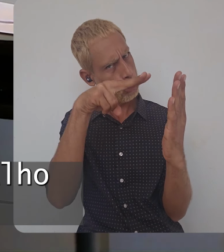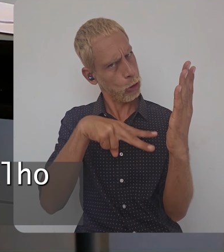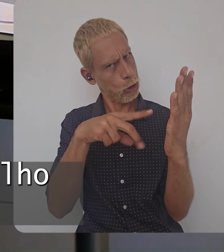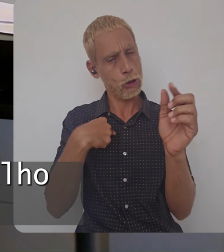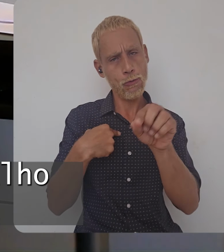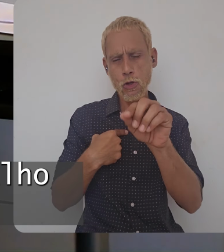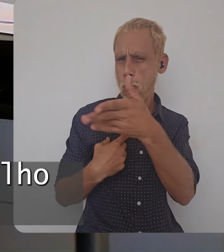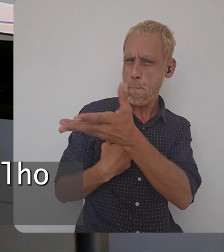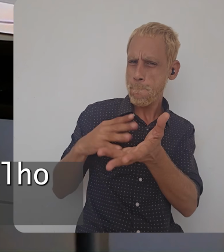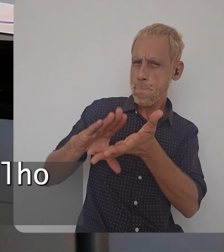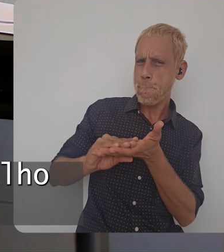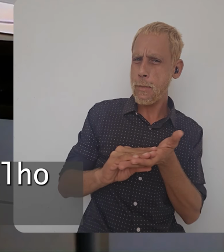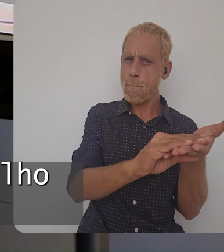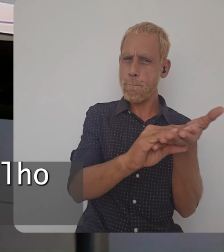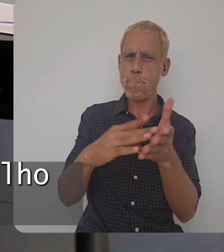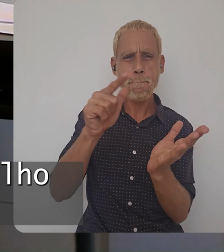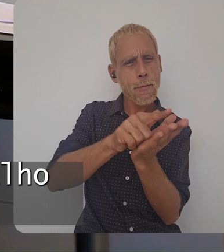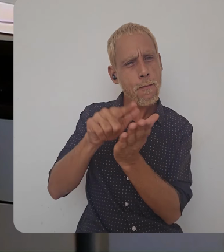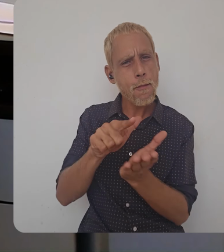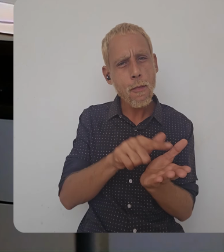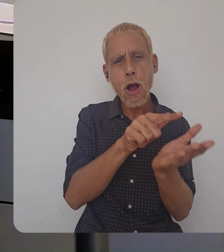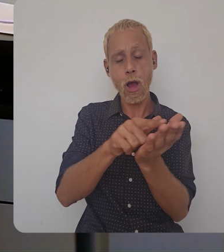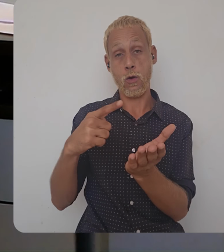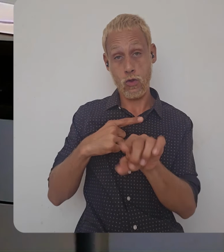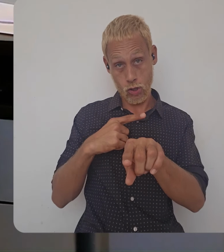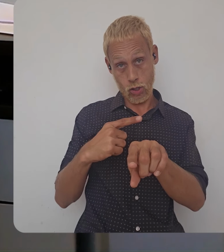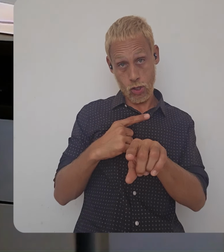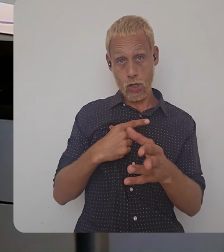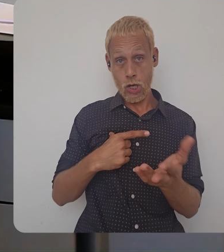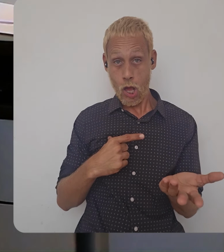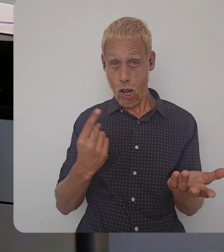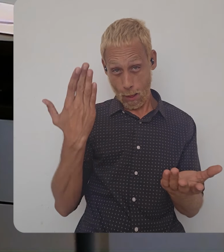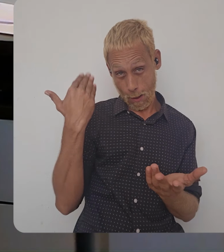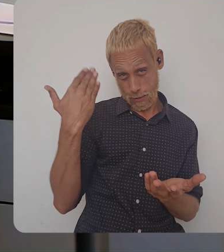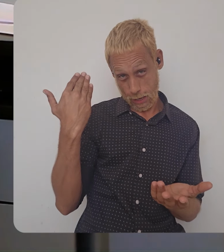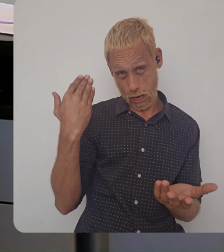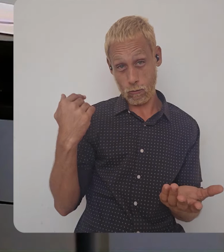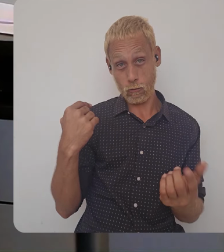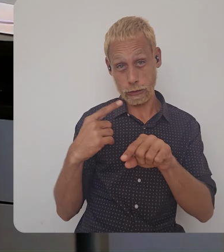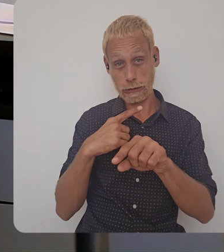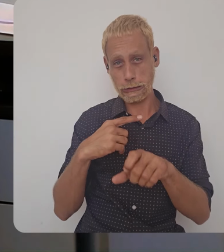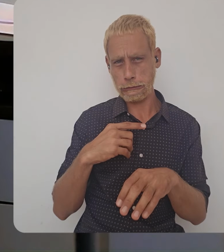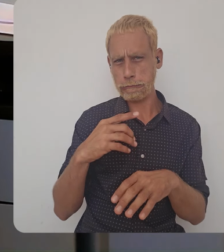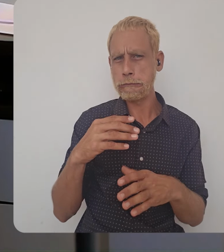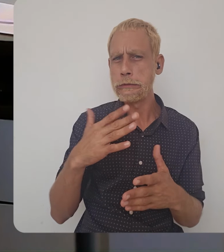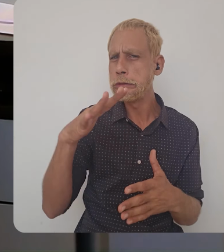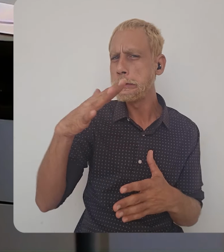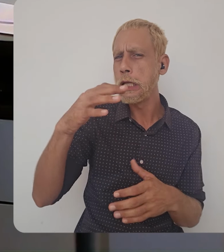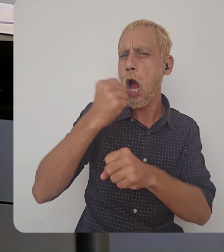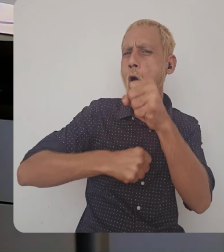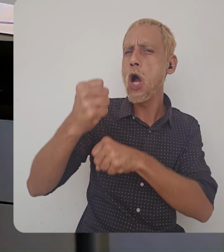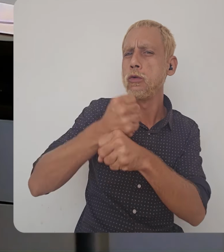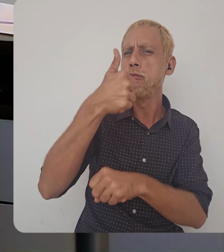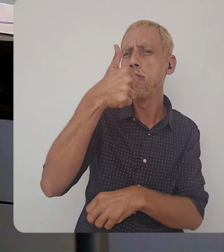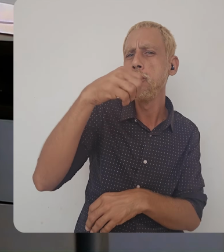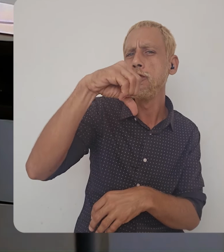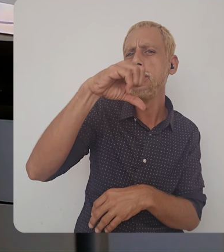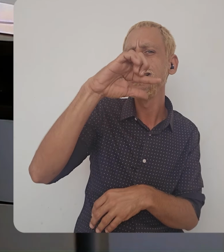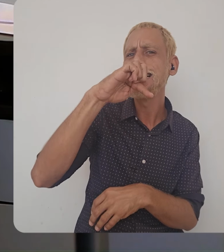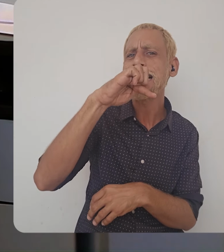editor, e a gente tinha um trabalho de braçal. Então, na redação do Diário, na minha época, dos